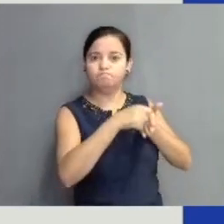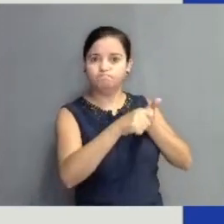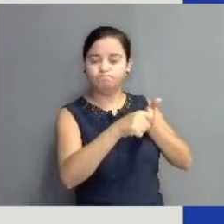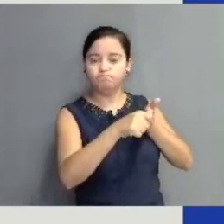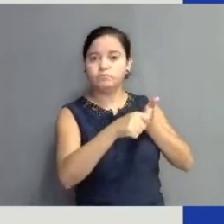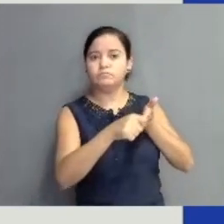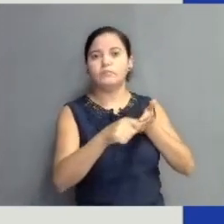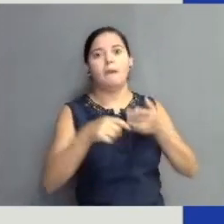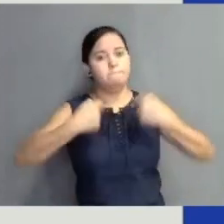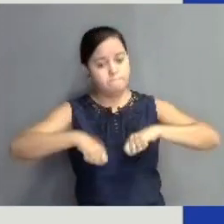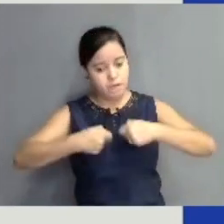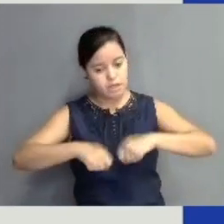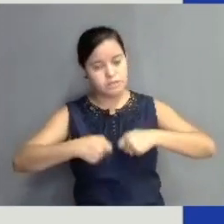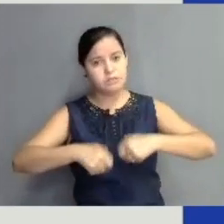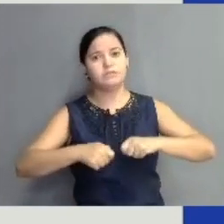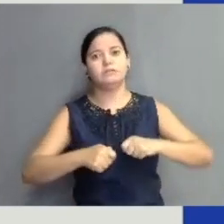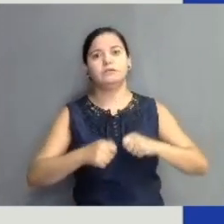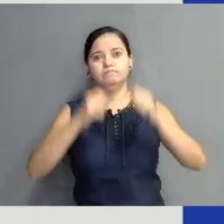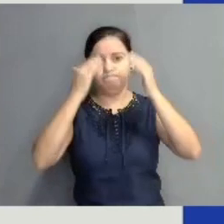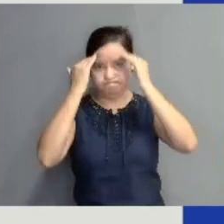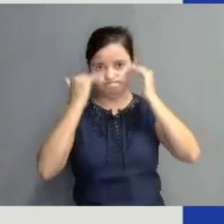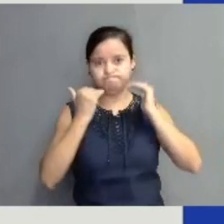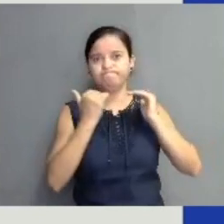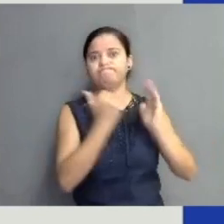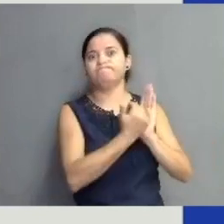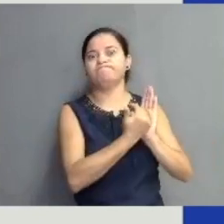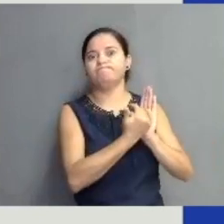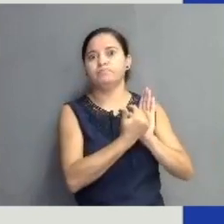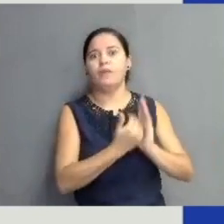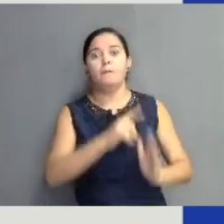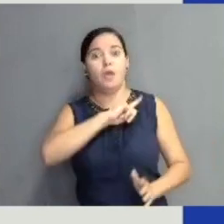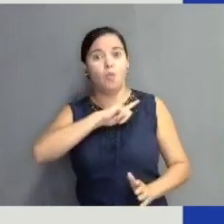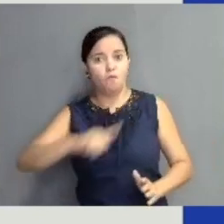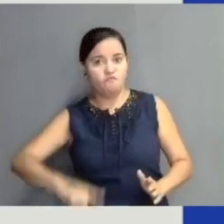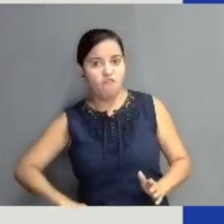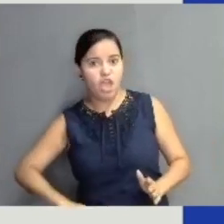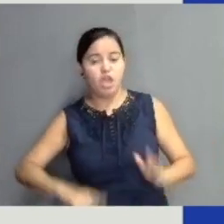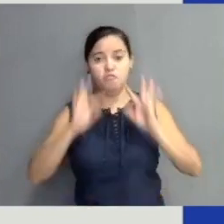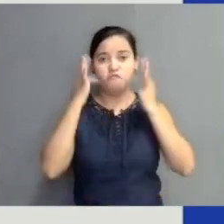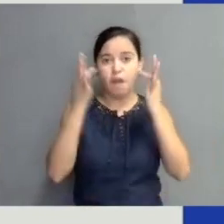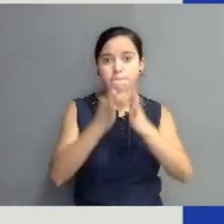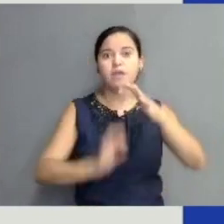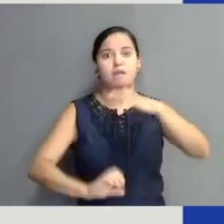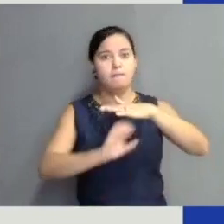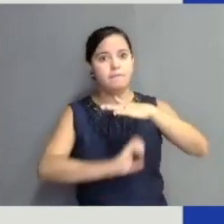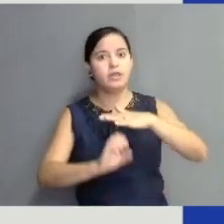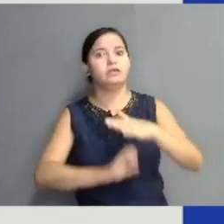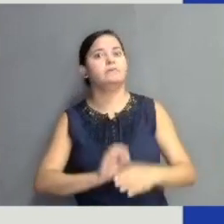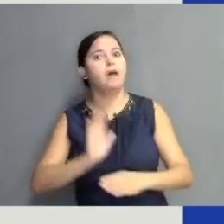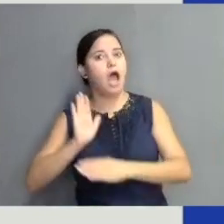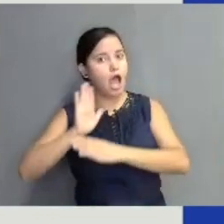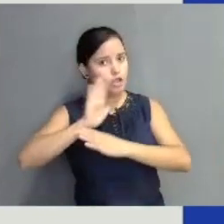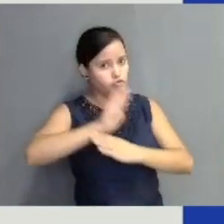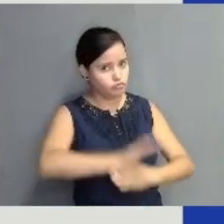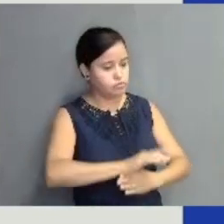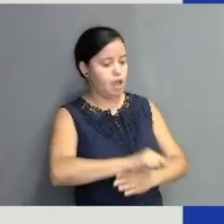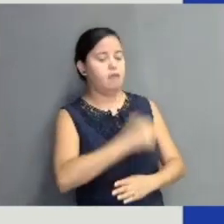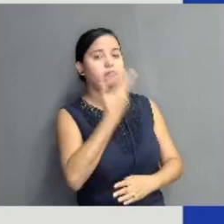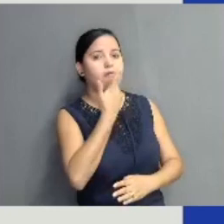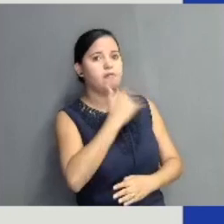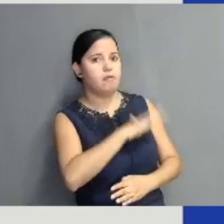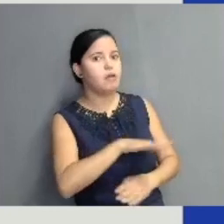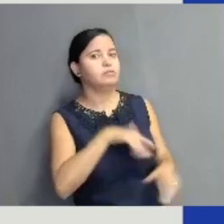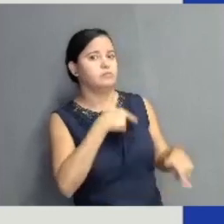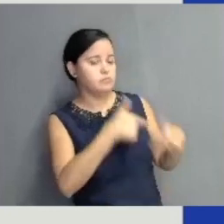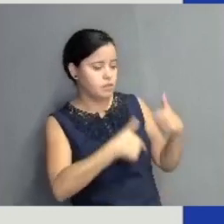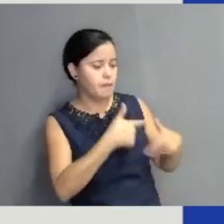as famílias e as empresas estejam atentos e prontos a ajudar as crianças que trabalham,